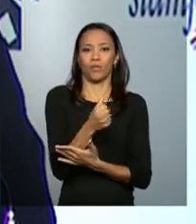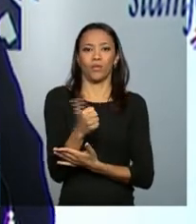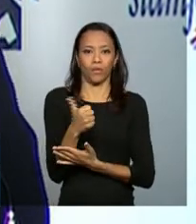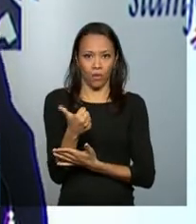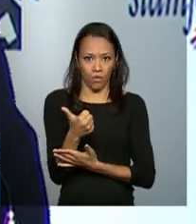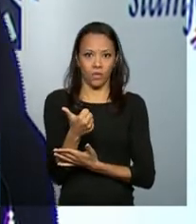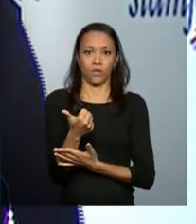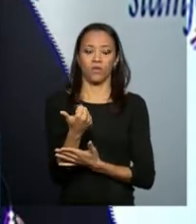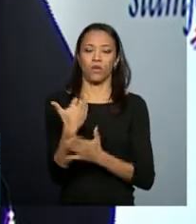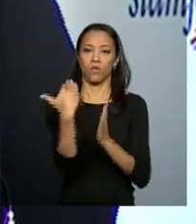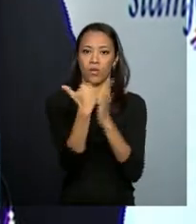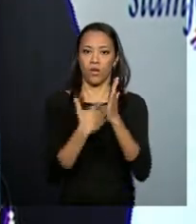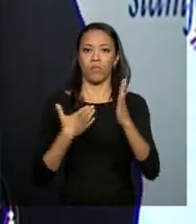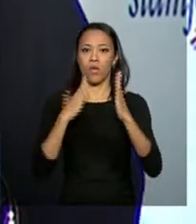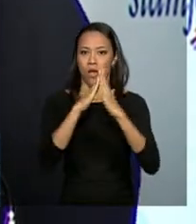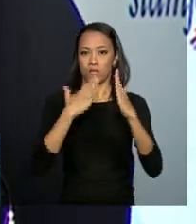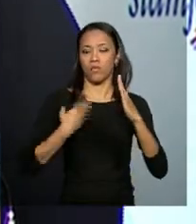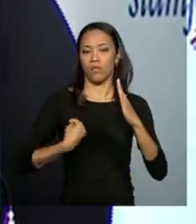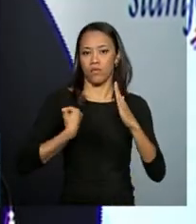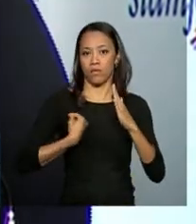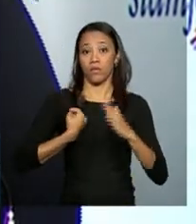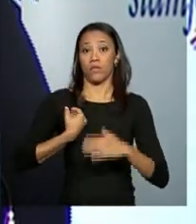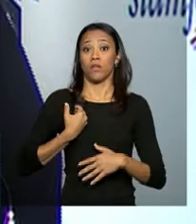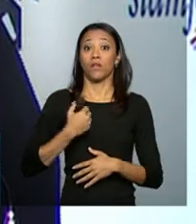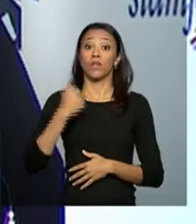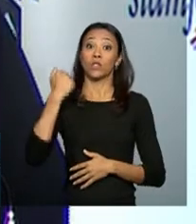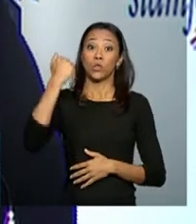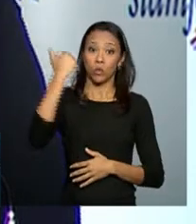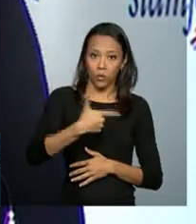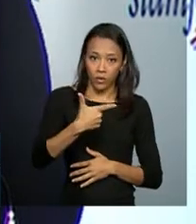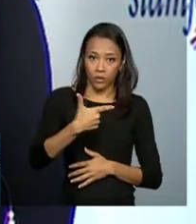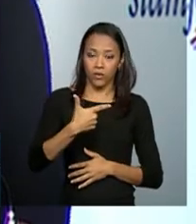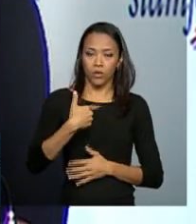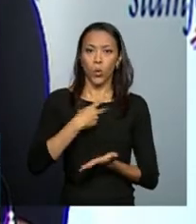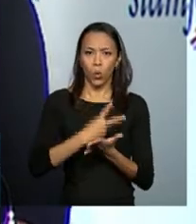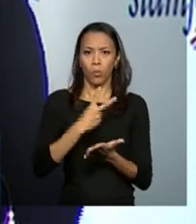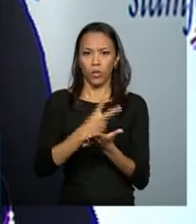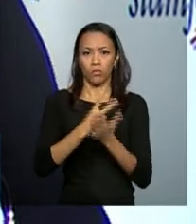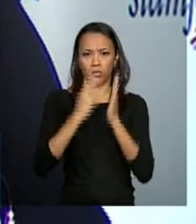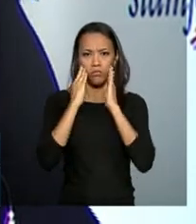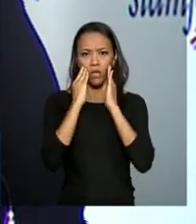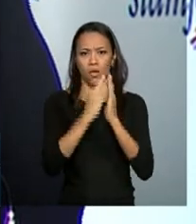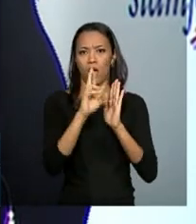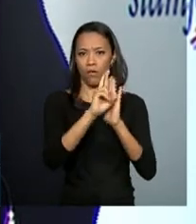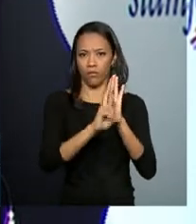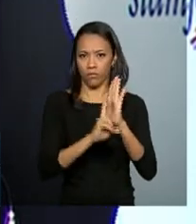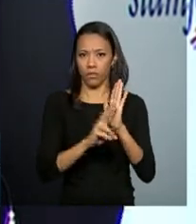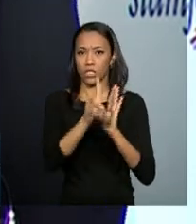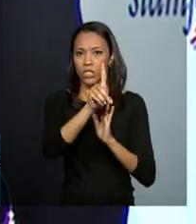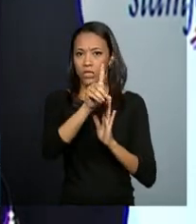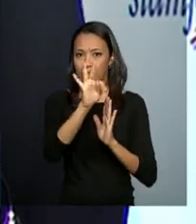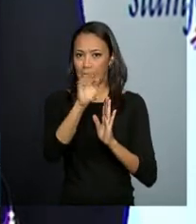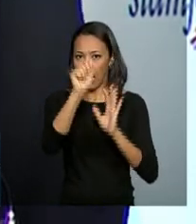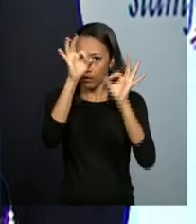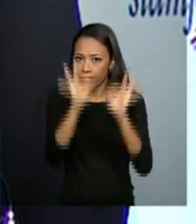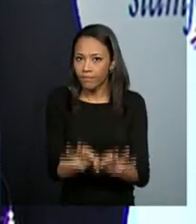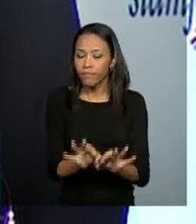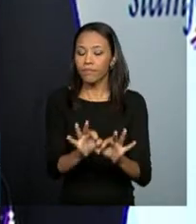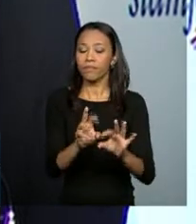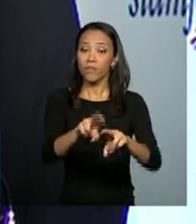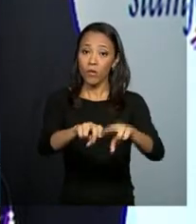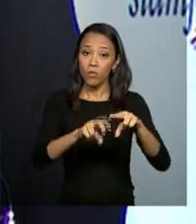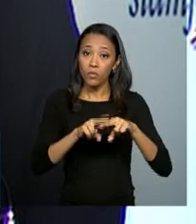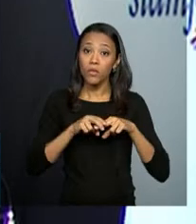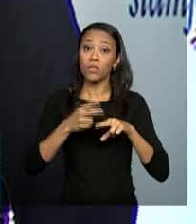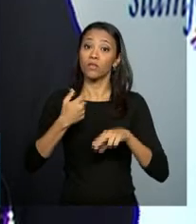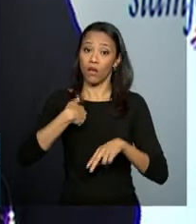no Minha Casa Minha Vida 2, cumprir os mesmos prazos. Por isso, eu gostaria que